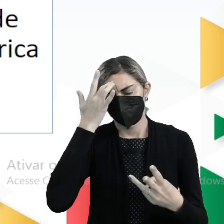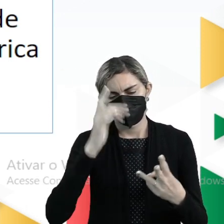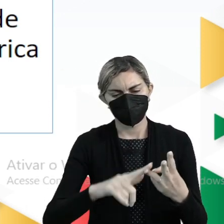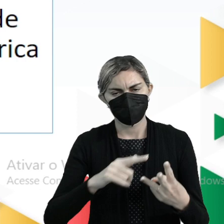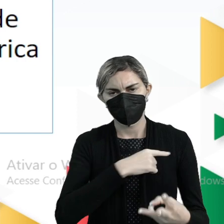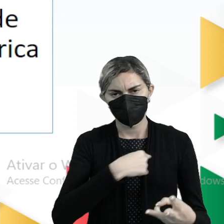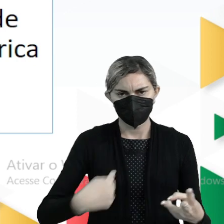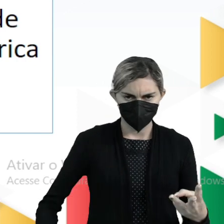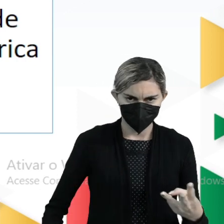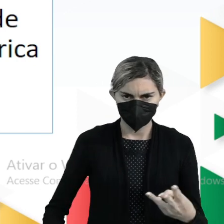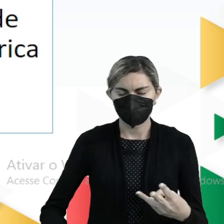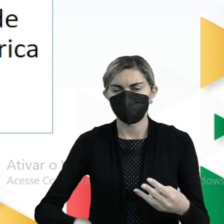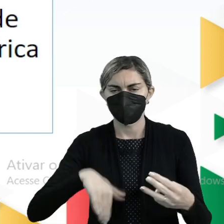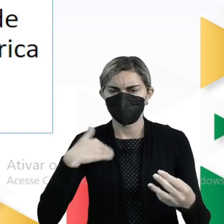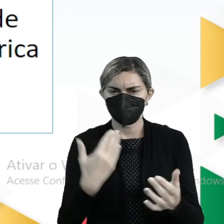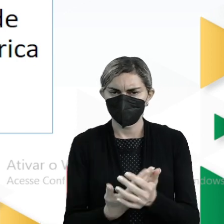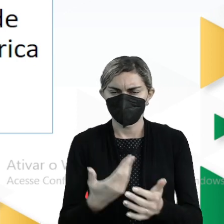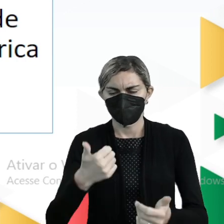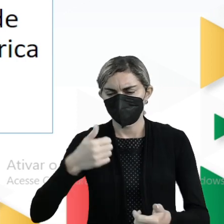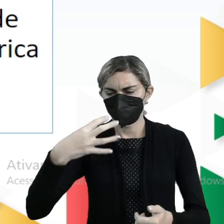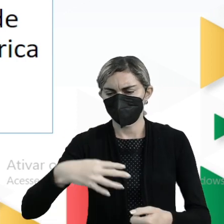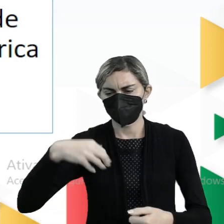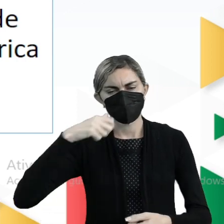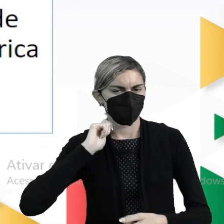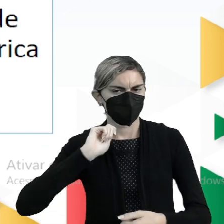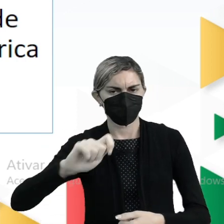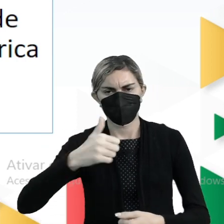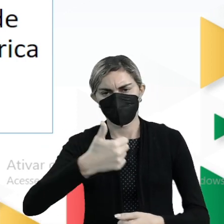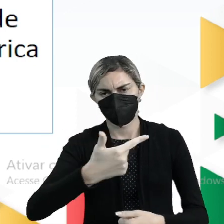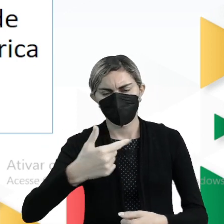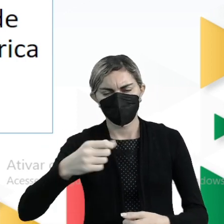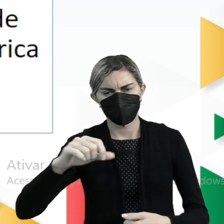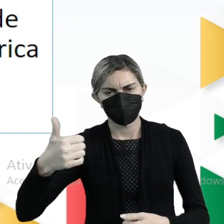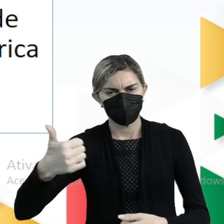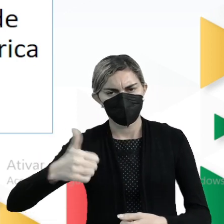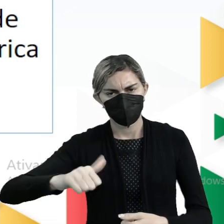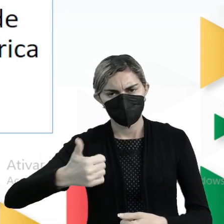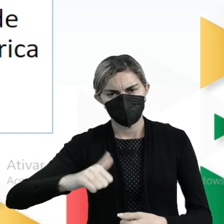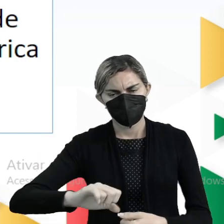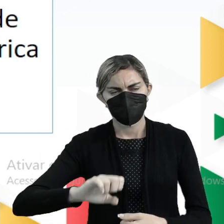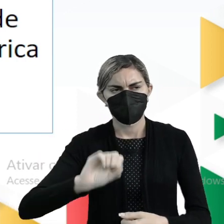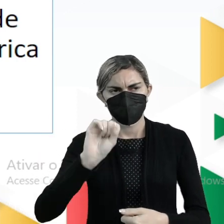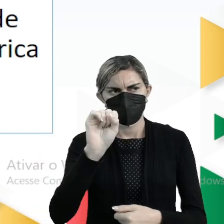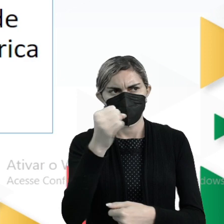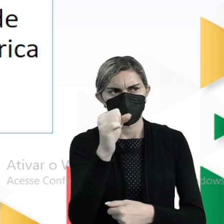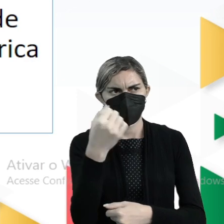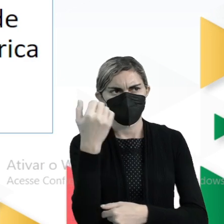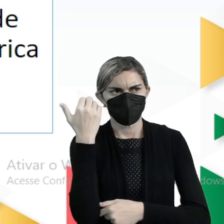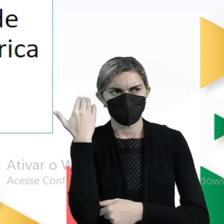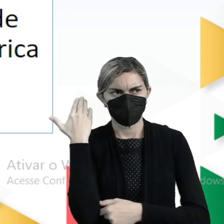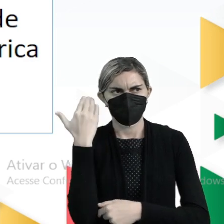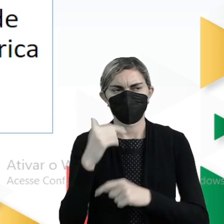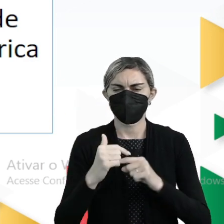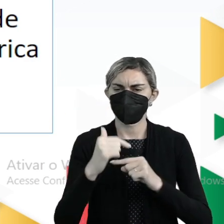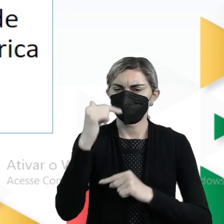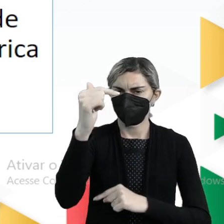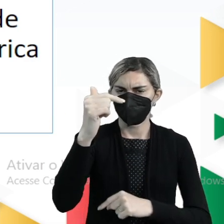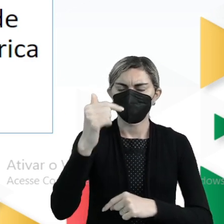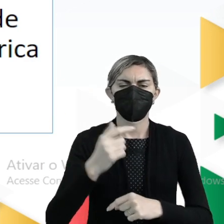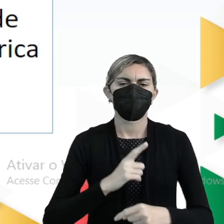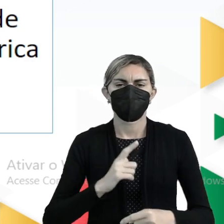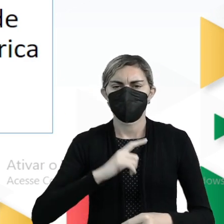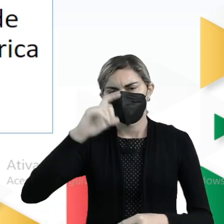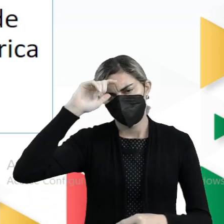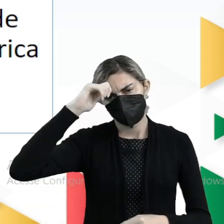a China. Até que em 14 de abril de 2011, o S, que está no BRICS aí, foi acrescido pela admissão